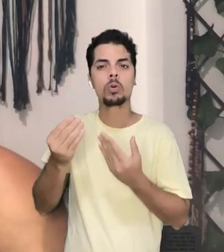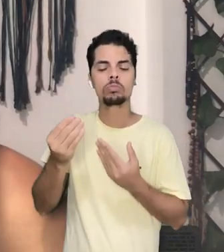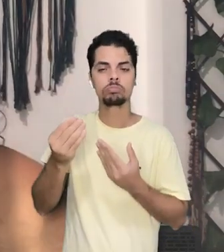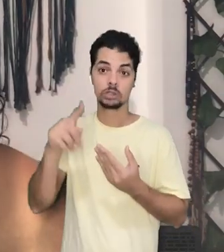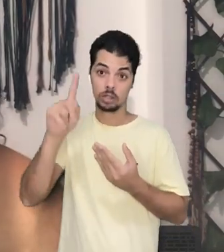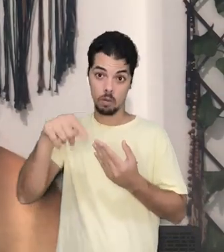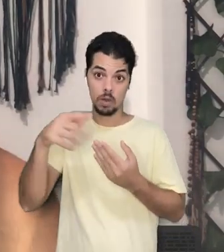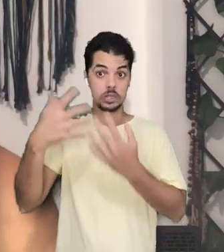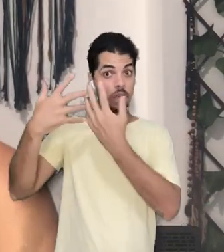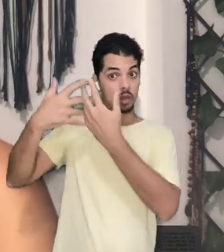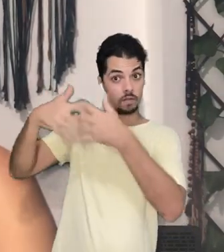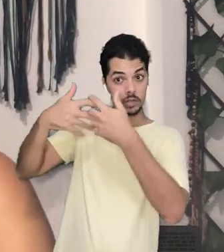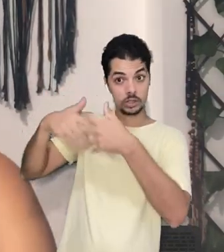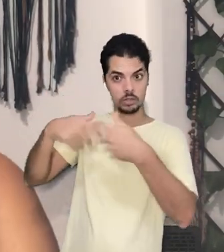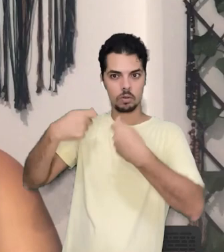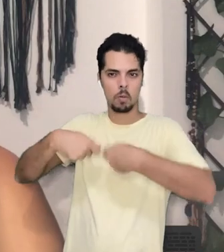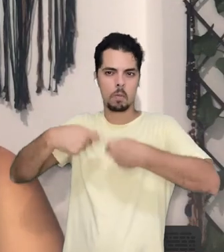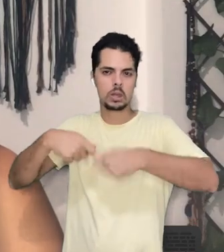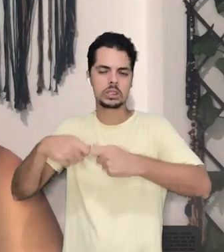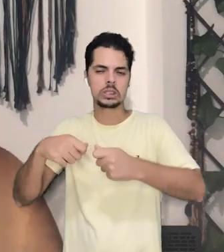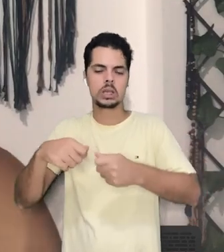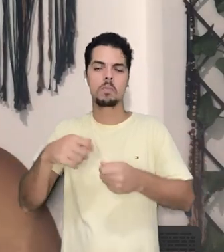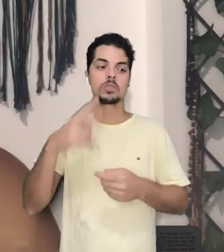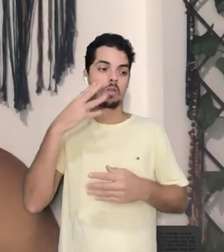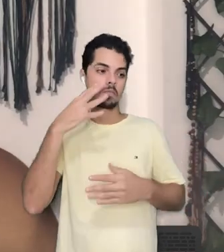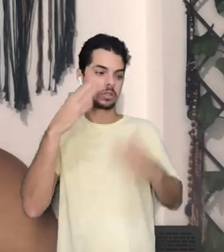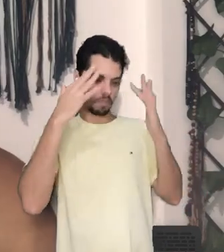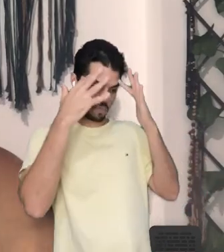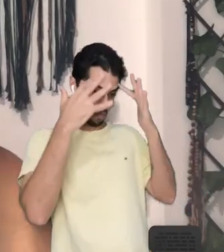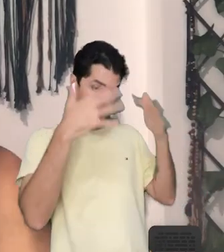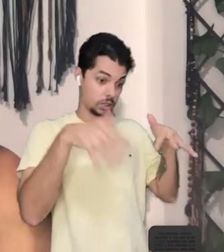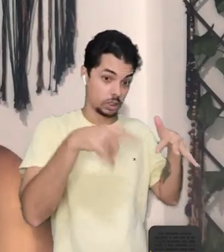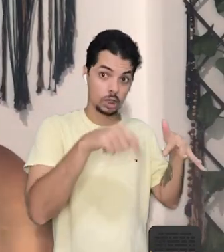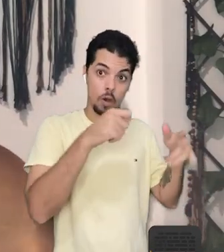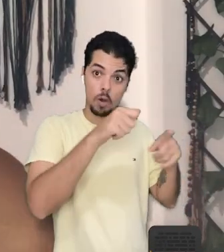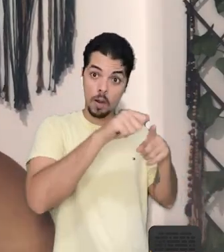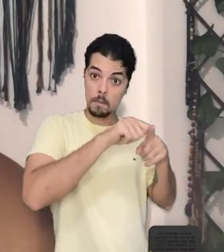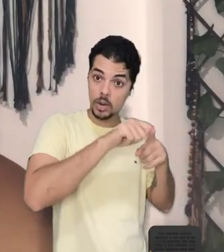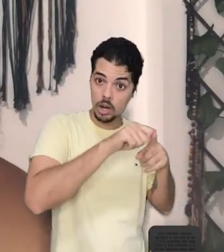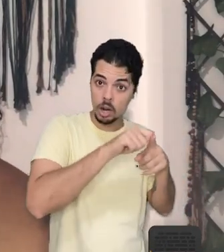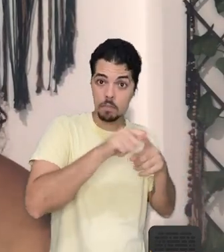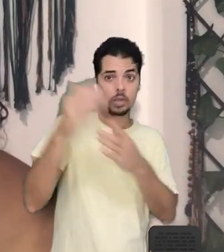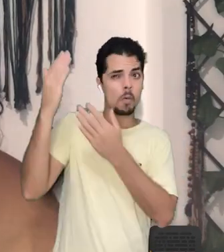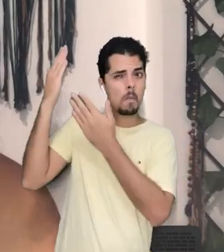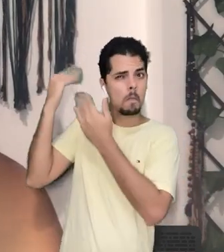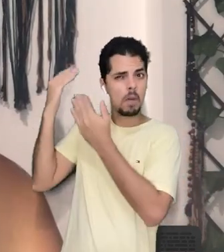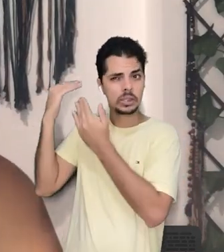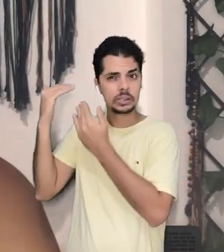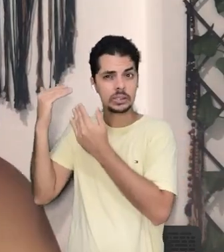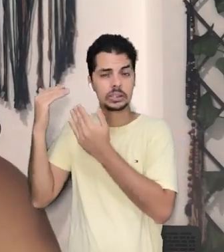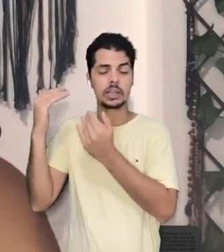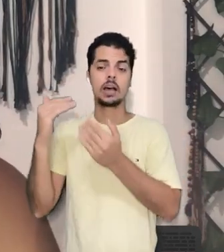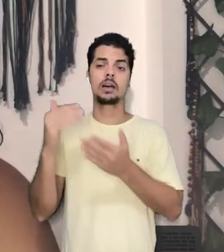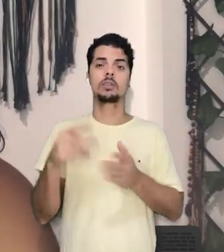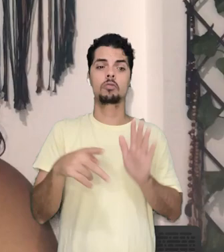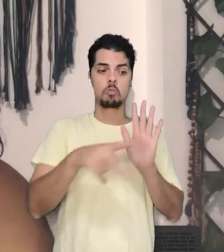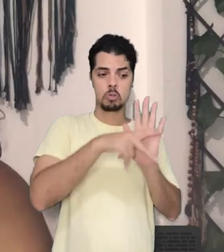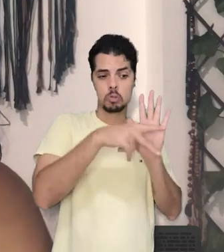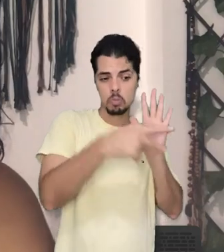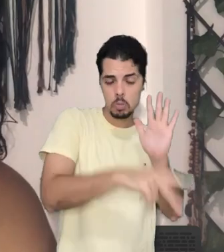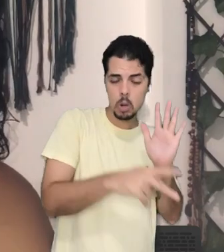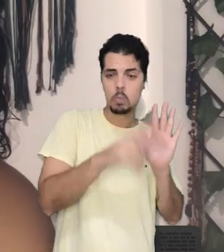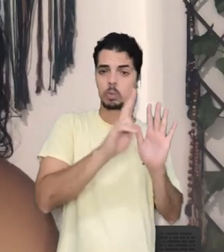Esta reflexão deve nos reportar aos apagamentos e silenciamentos, não apenas dos